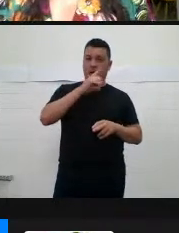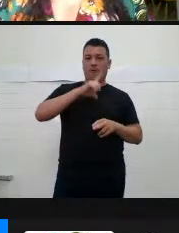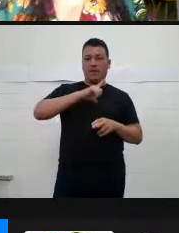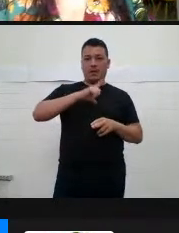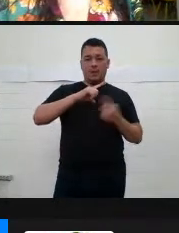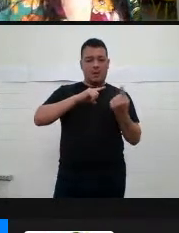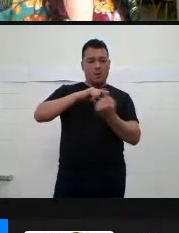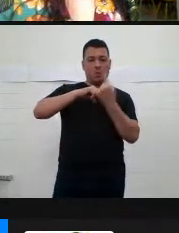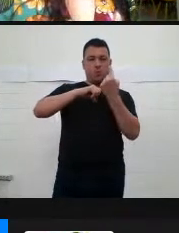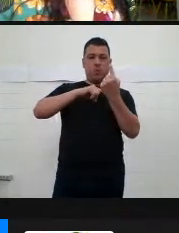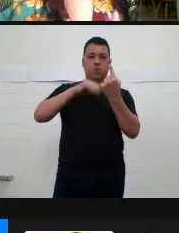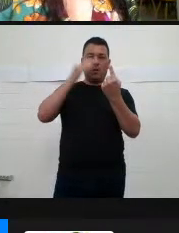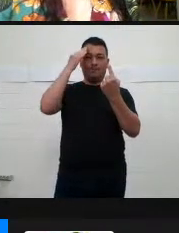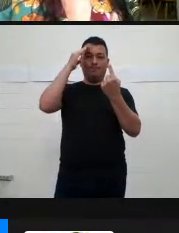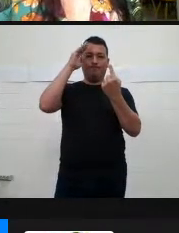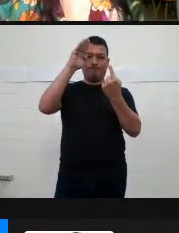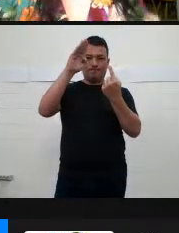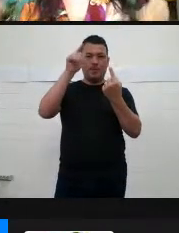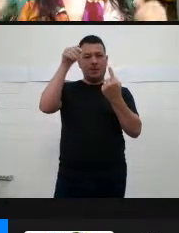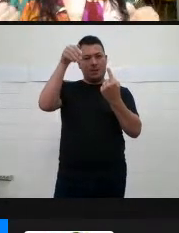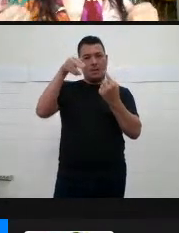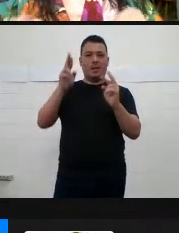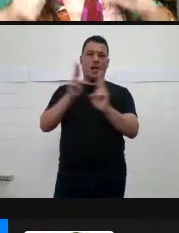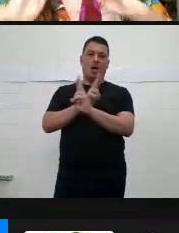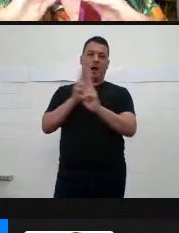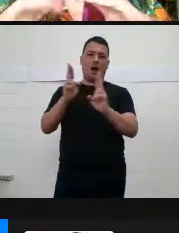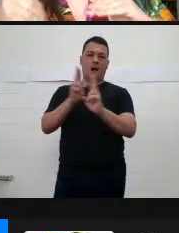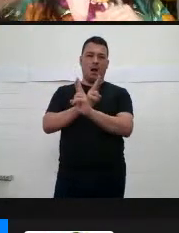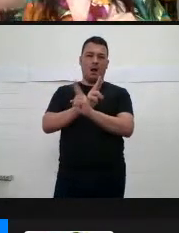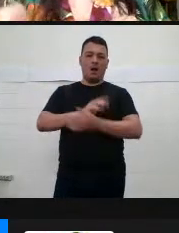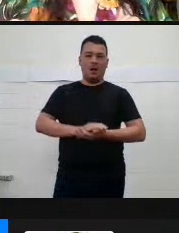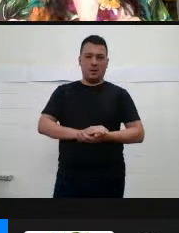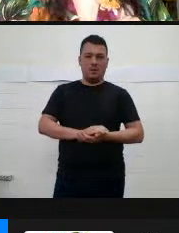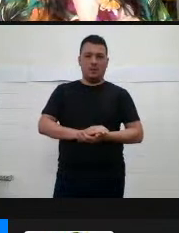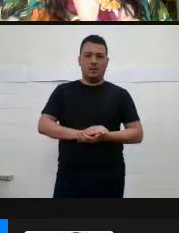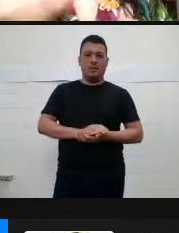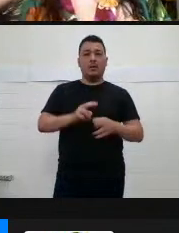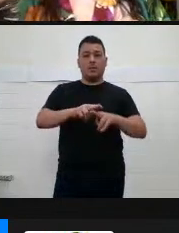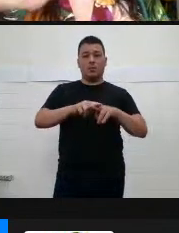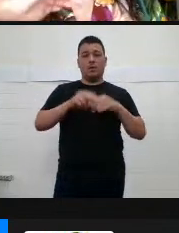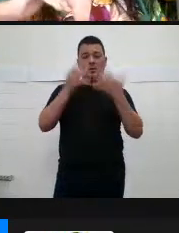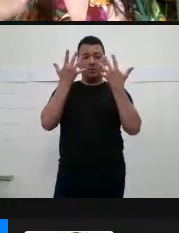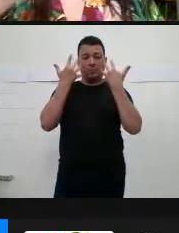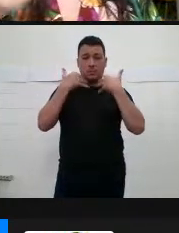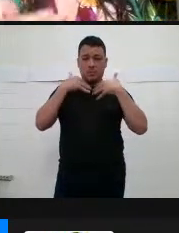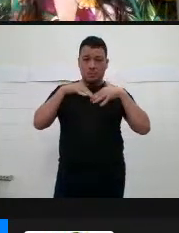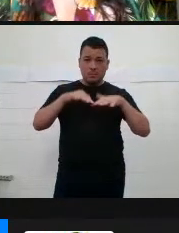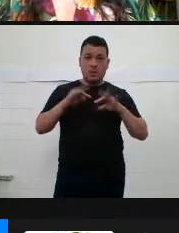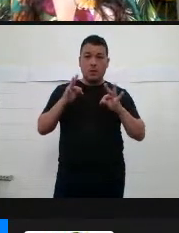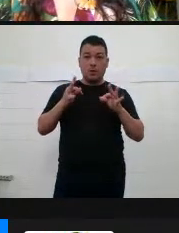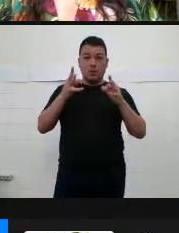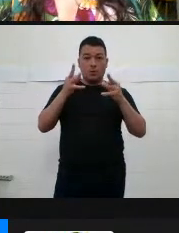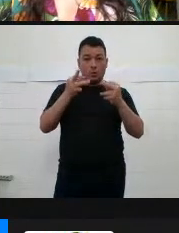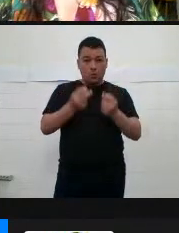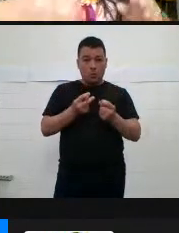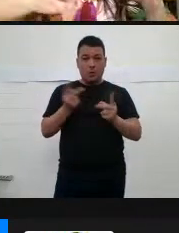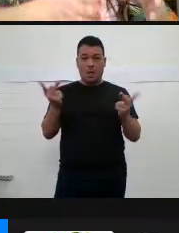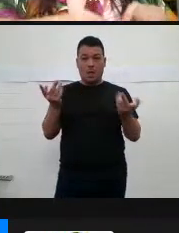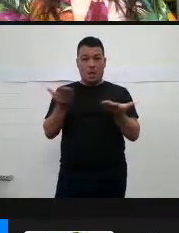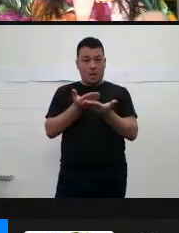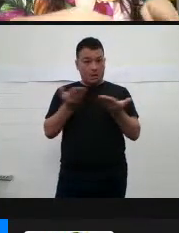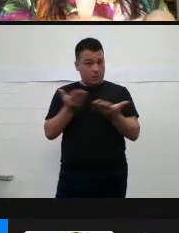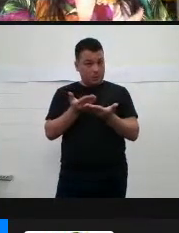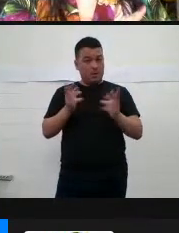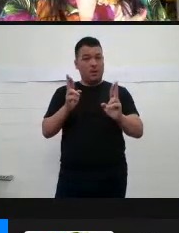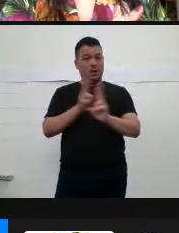elemento fundamental nesse processo. E aí, claro, automaticamente, todas as práticas que